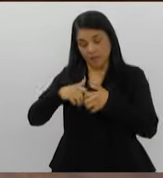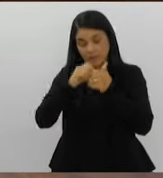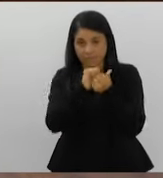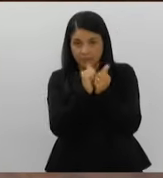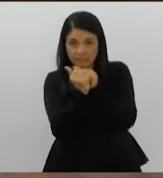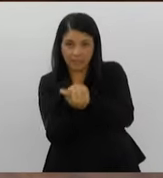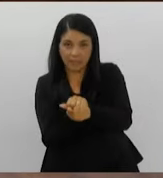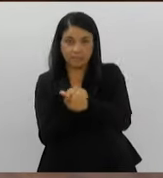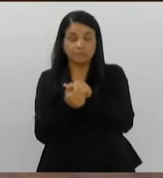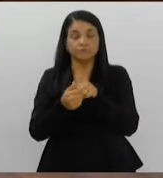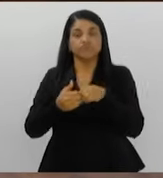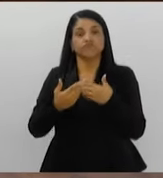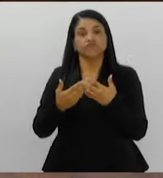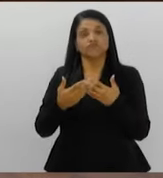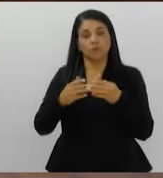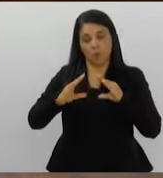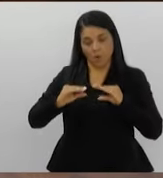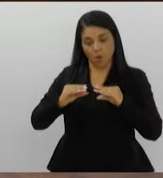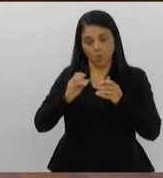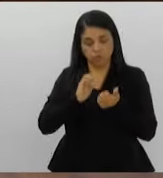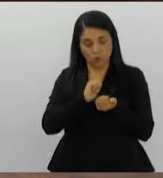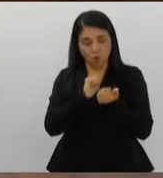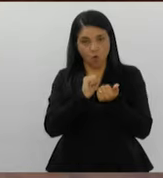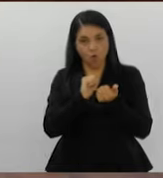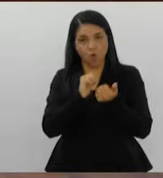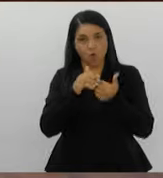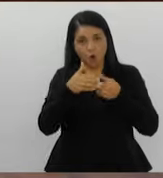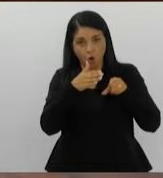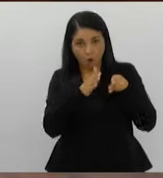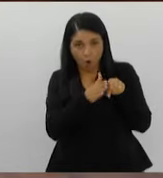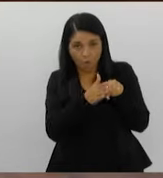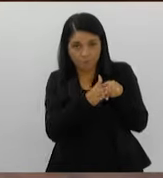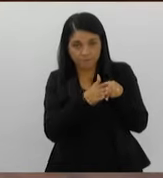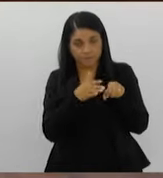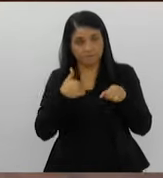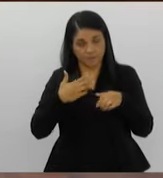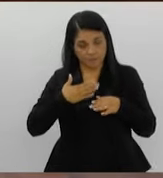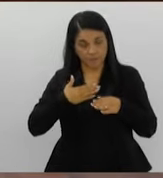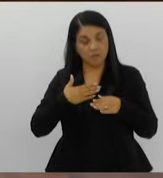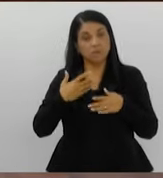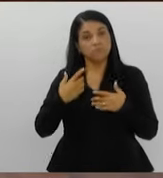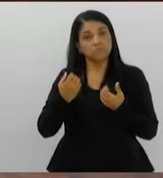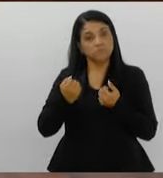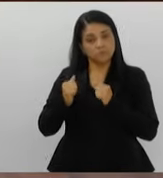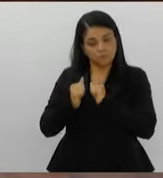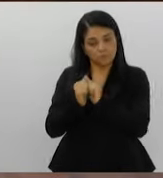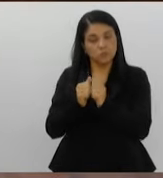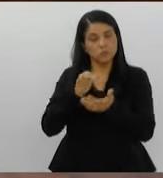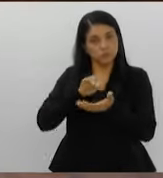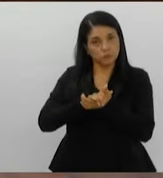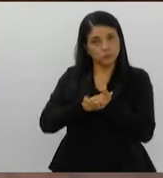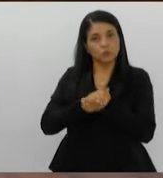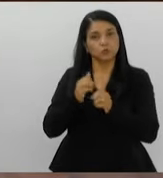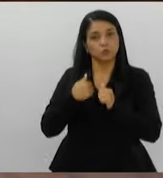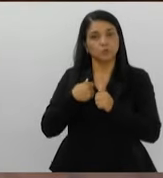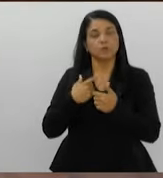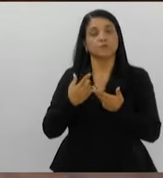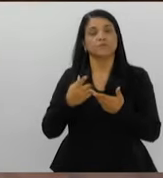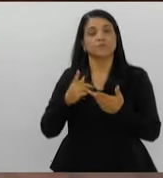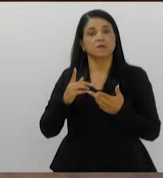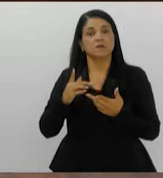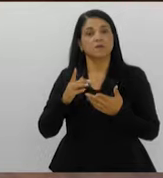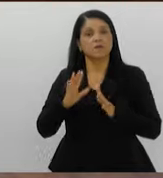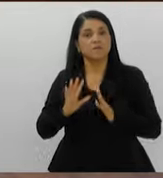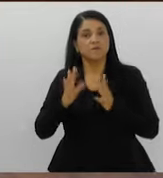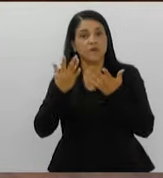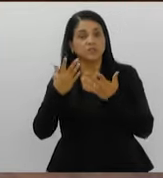ali eu levava o meu sustento. Mas aquelas festividades, que é véspera de Natal,